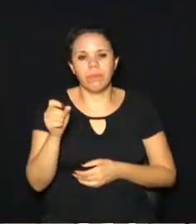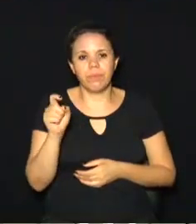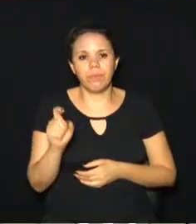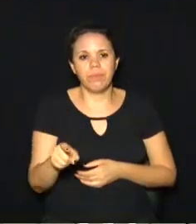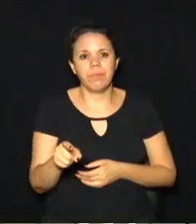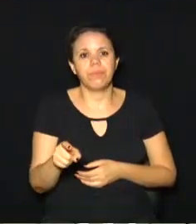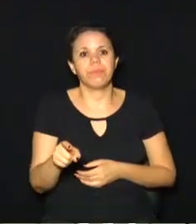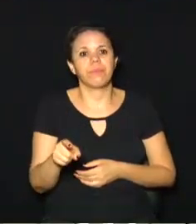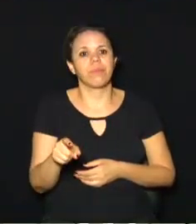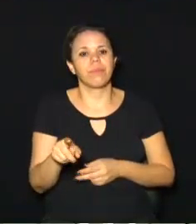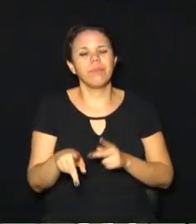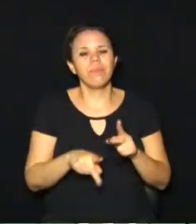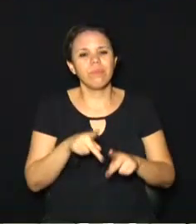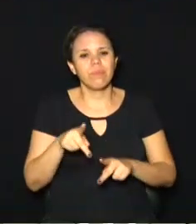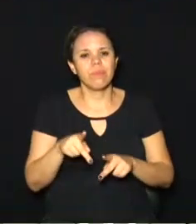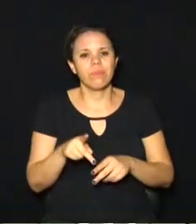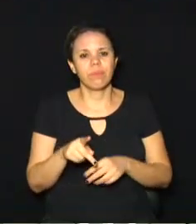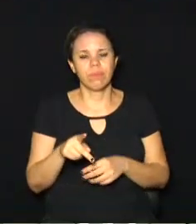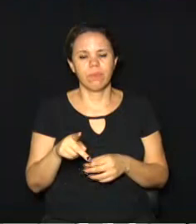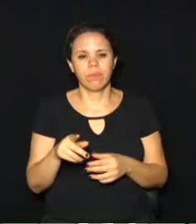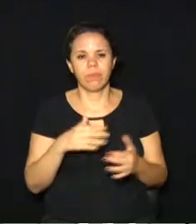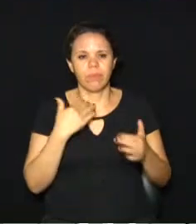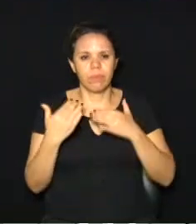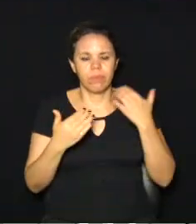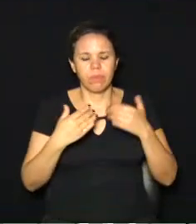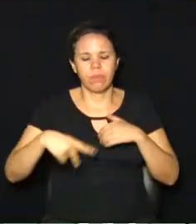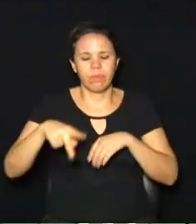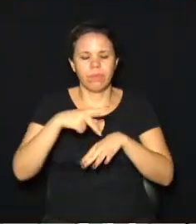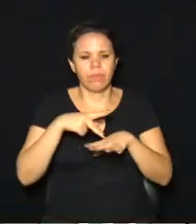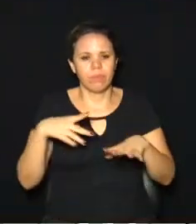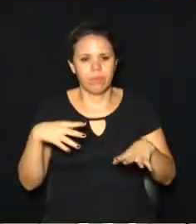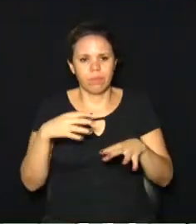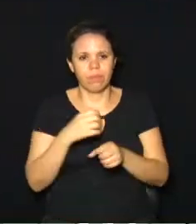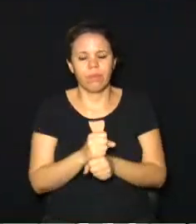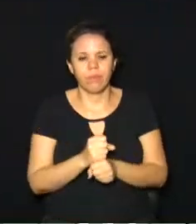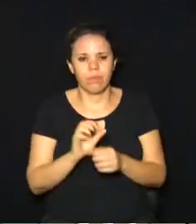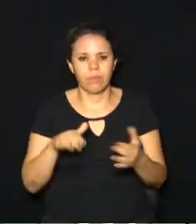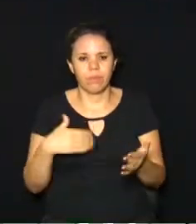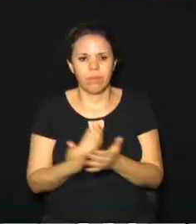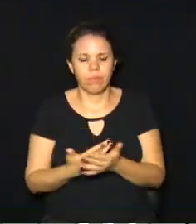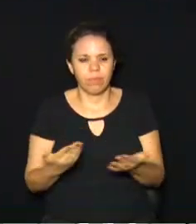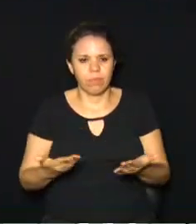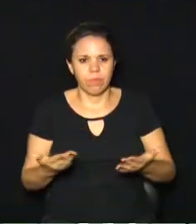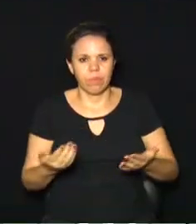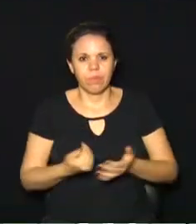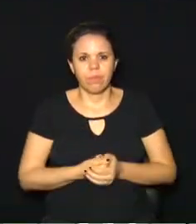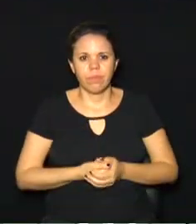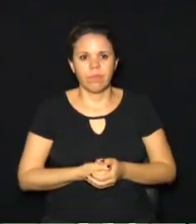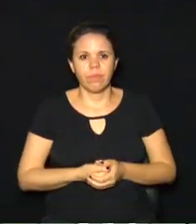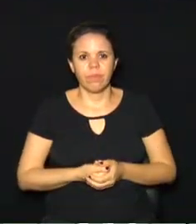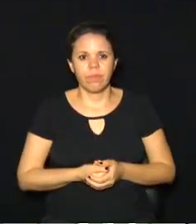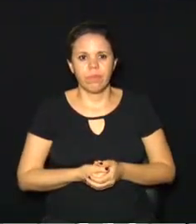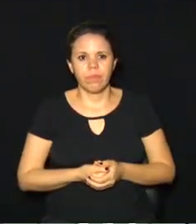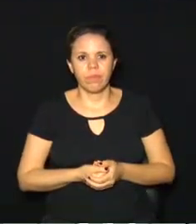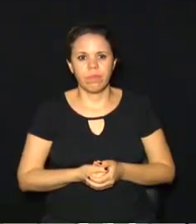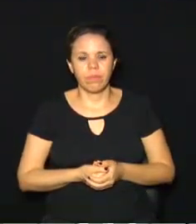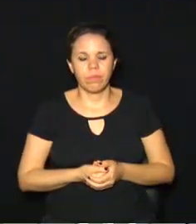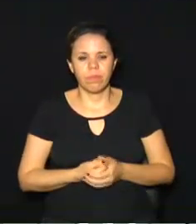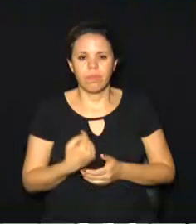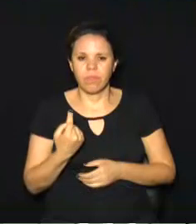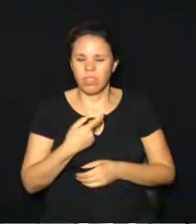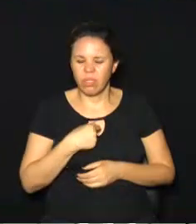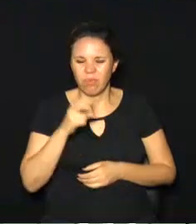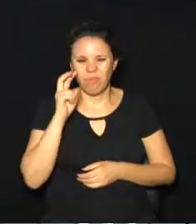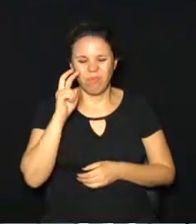vidas perdidas no país até o presente momento, né? Então, nós vivemos uma